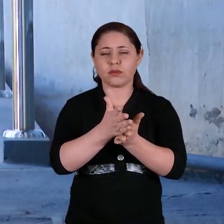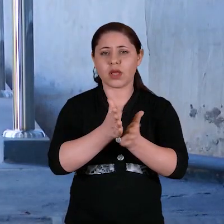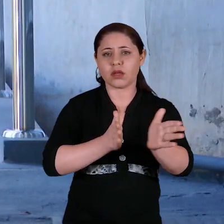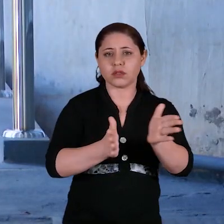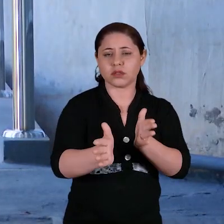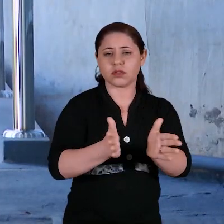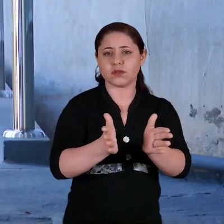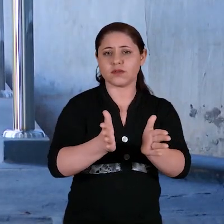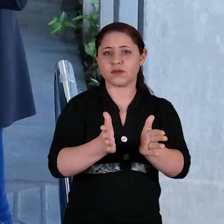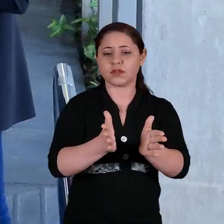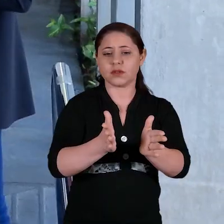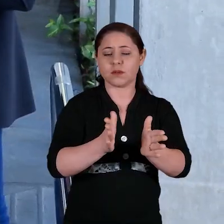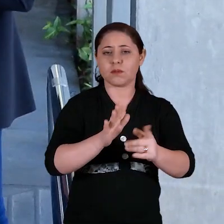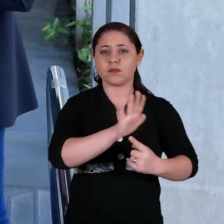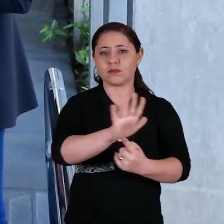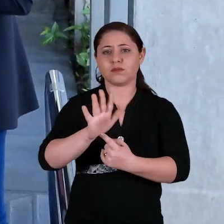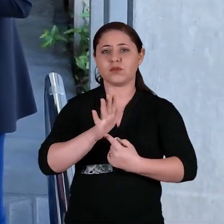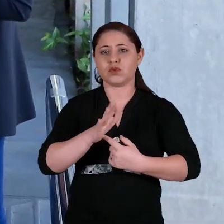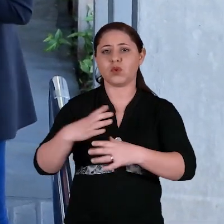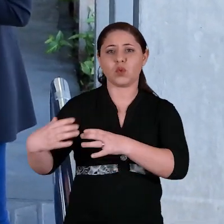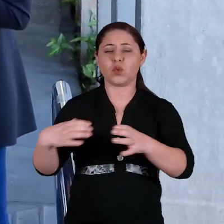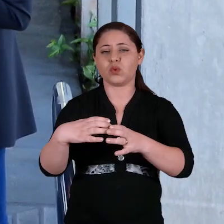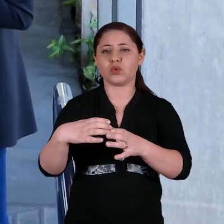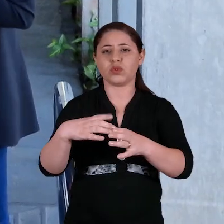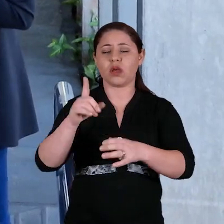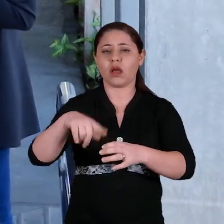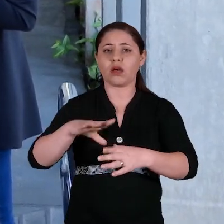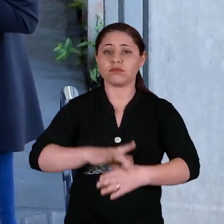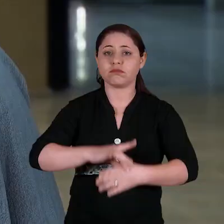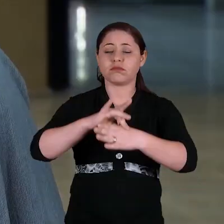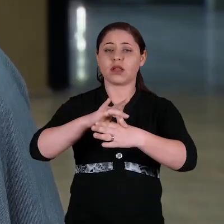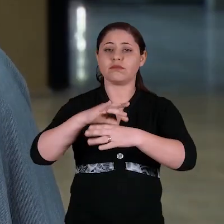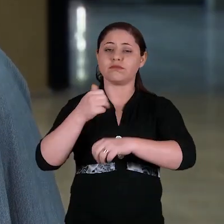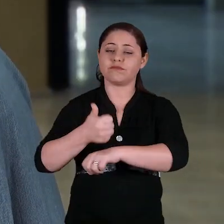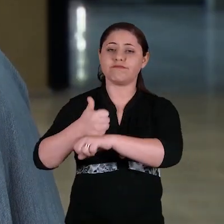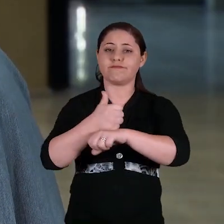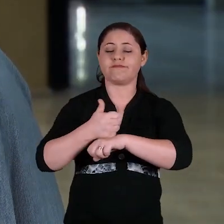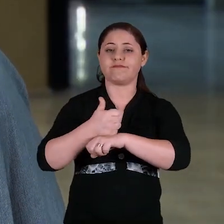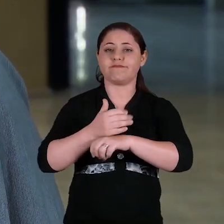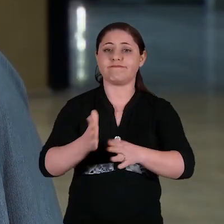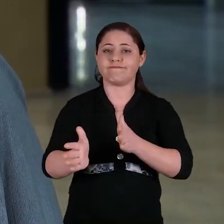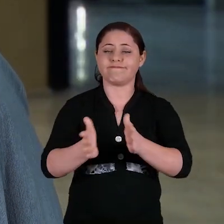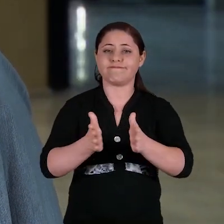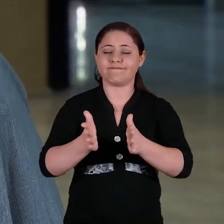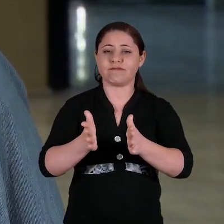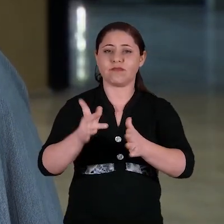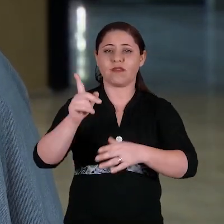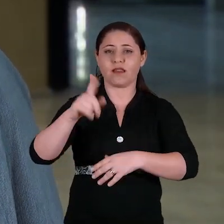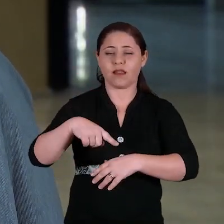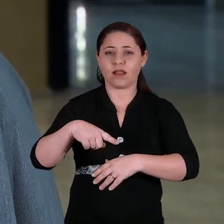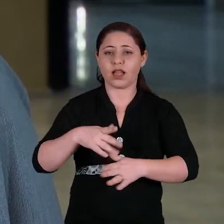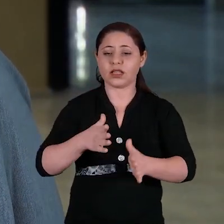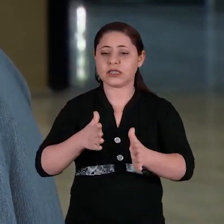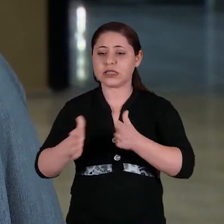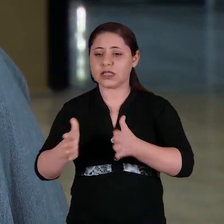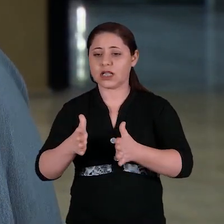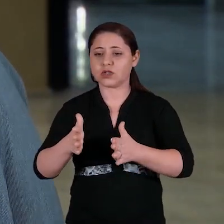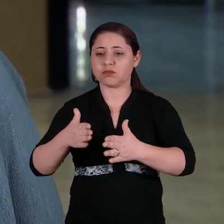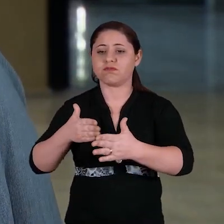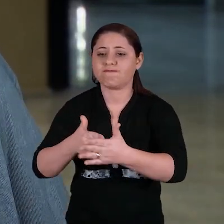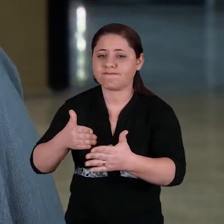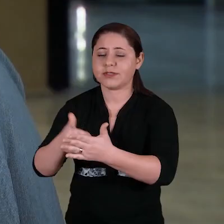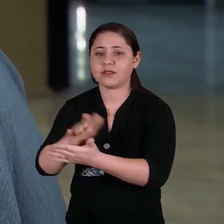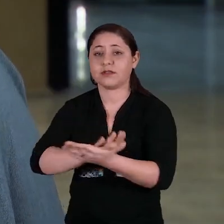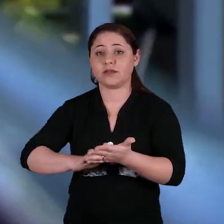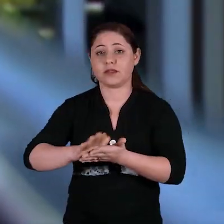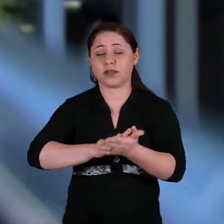define aonde a prioridade desse projeto de acessibilidade vai garantir um acesso sem barreiras, sem